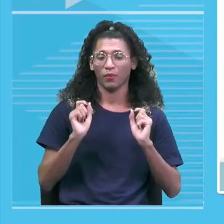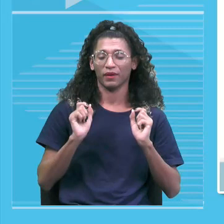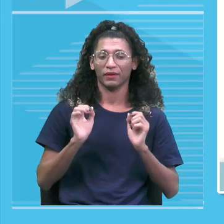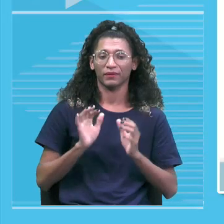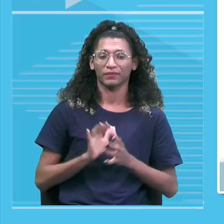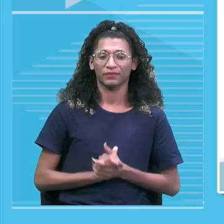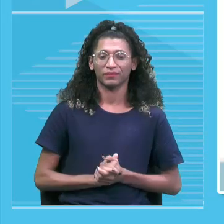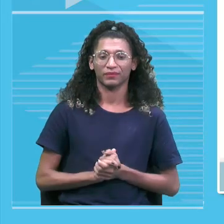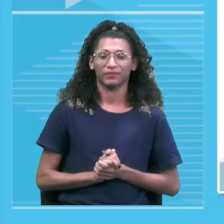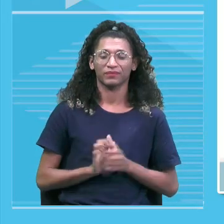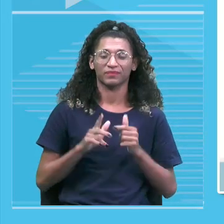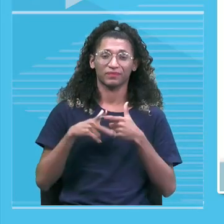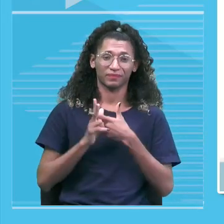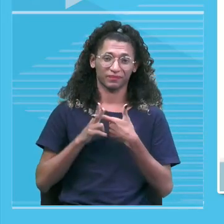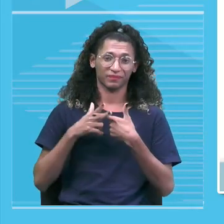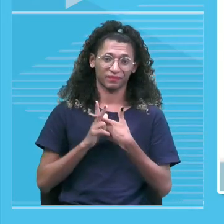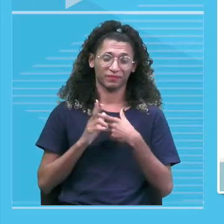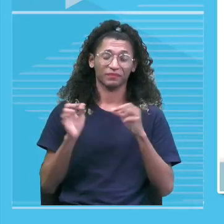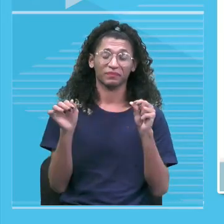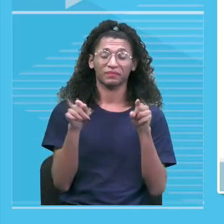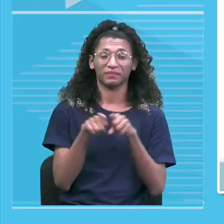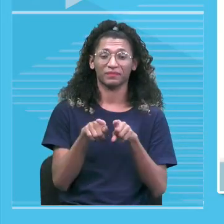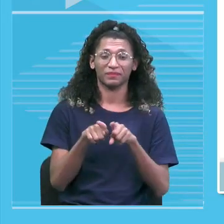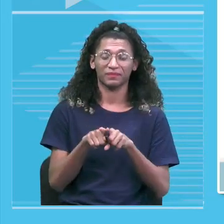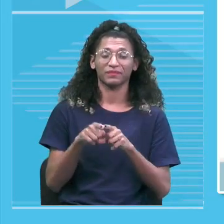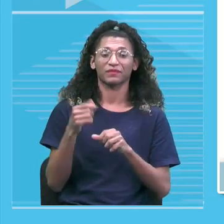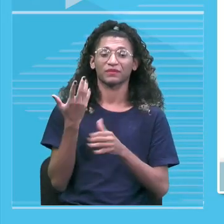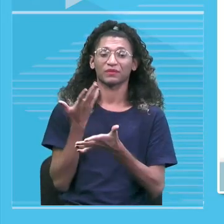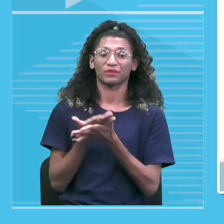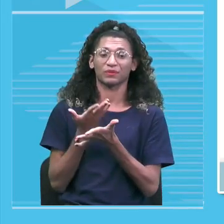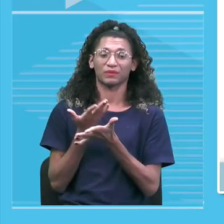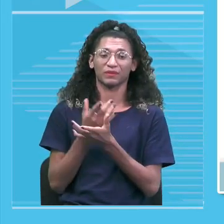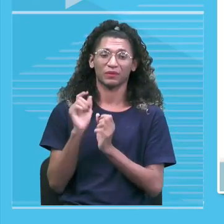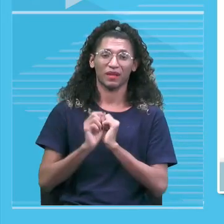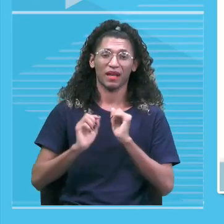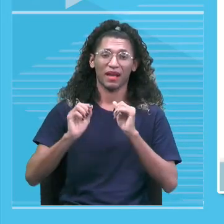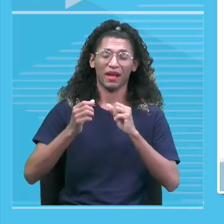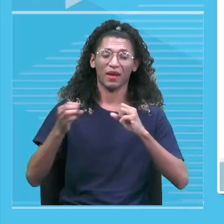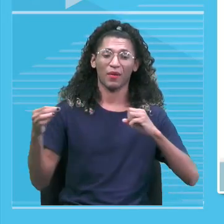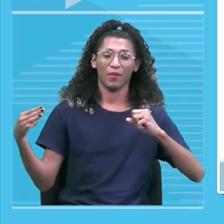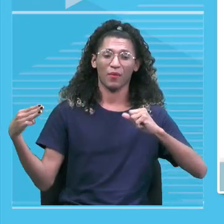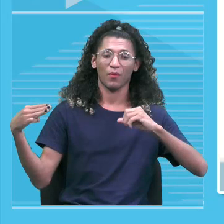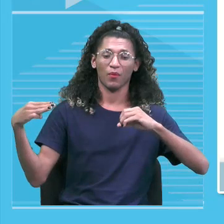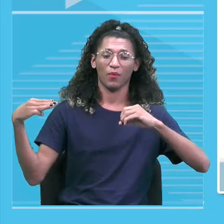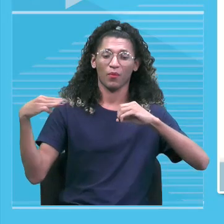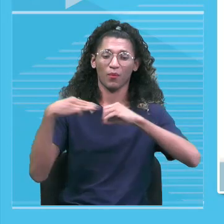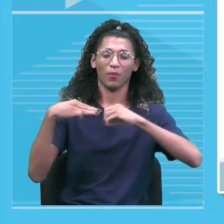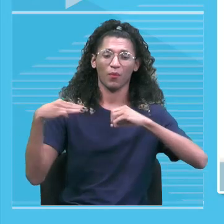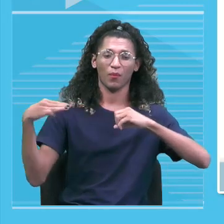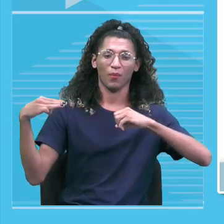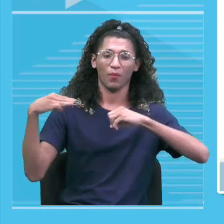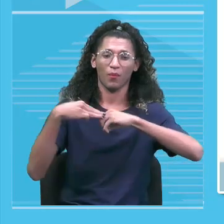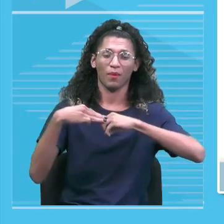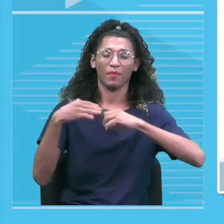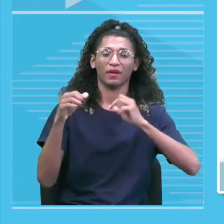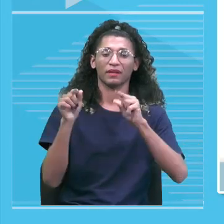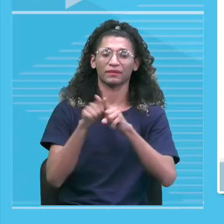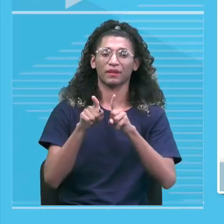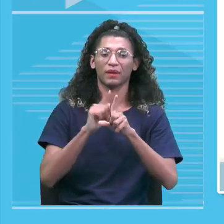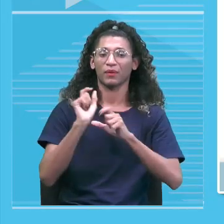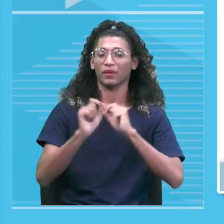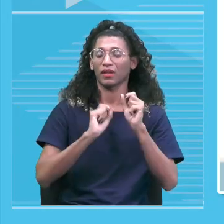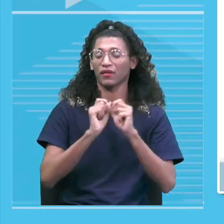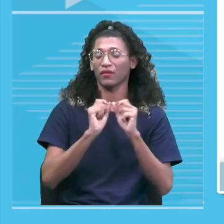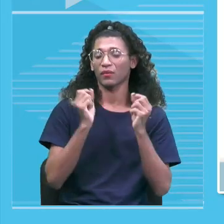natureza mecânica e a natureza eletromagnética e vamos também classificar